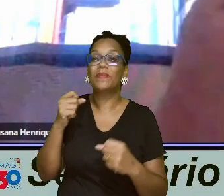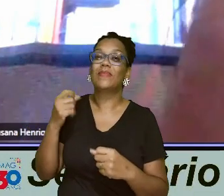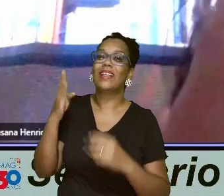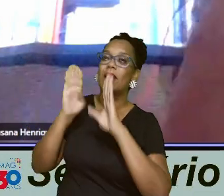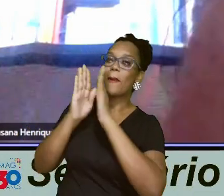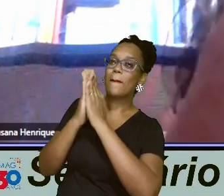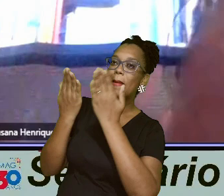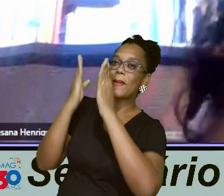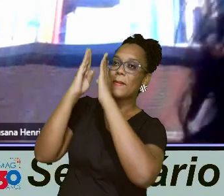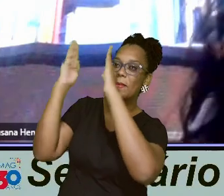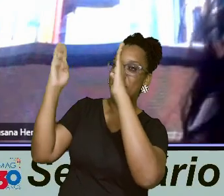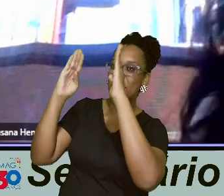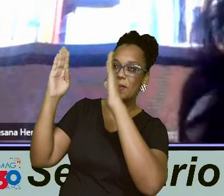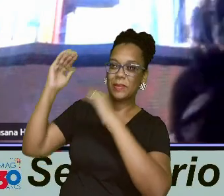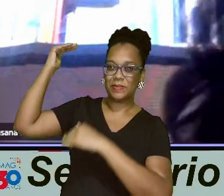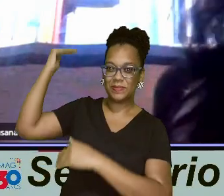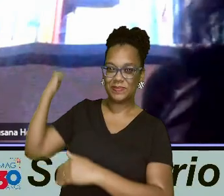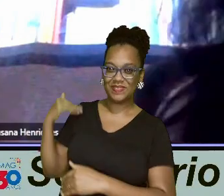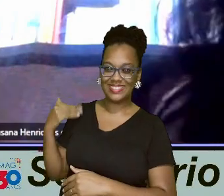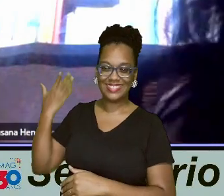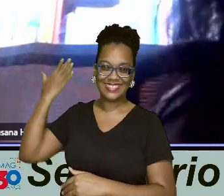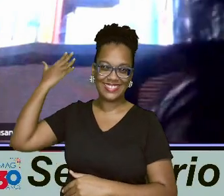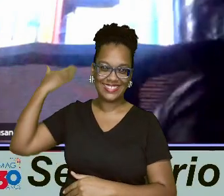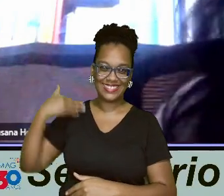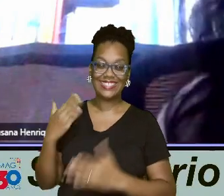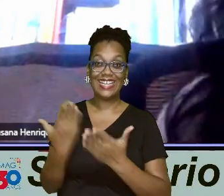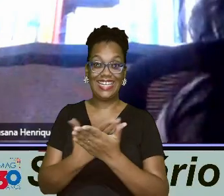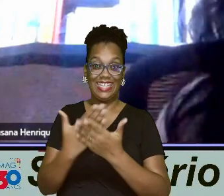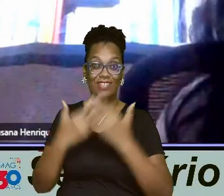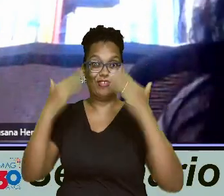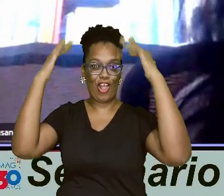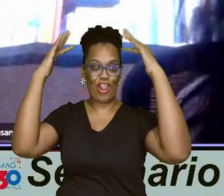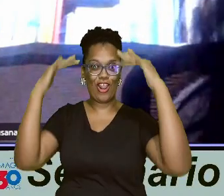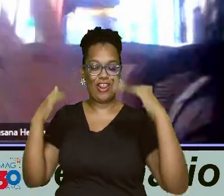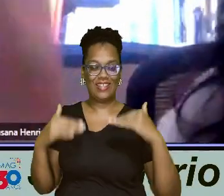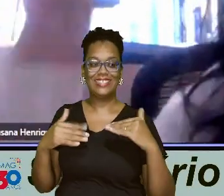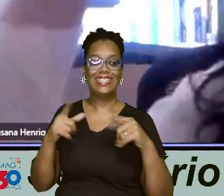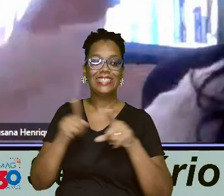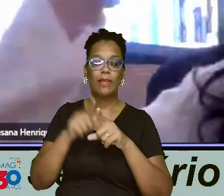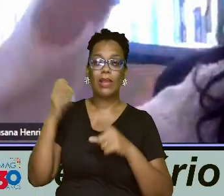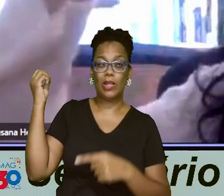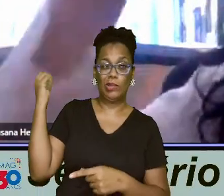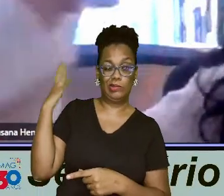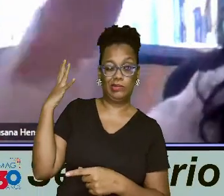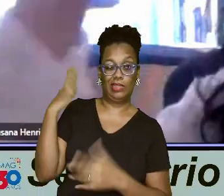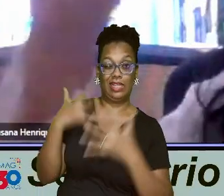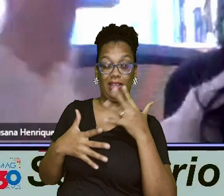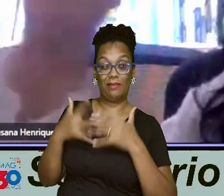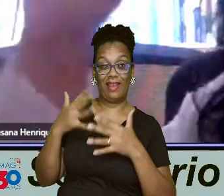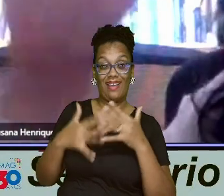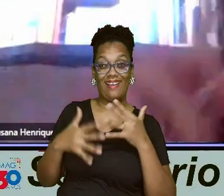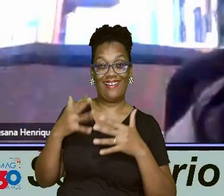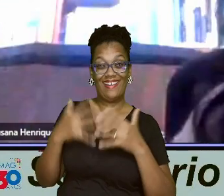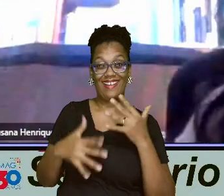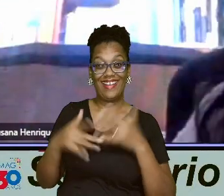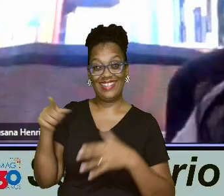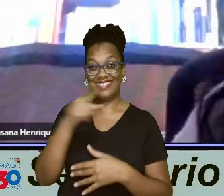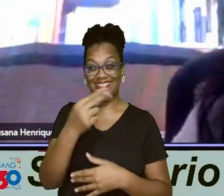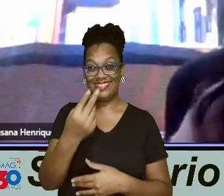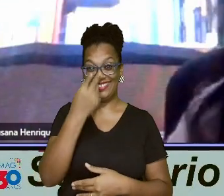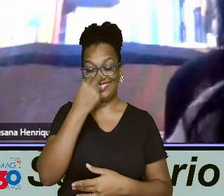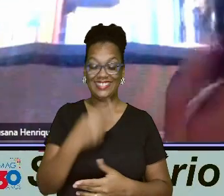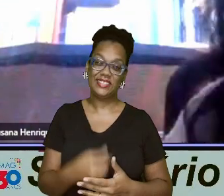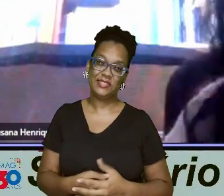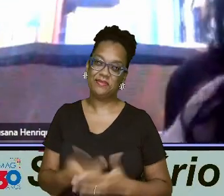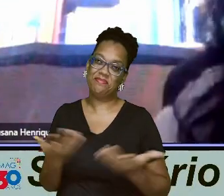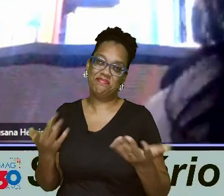biblioteca atrás, com bastante livro, e também uma luz que atrapalha bastante aqui, para quem tá me olhando, mas